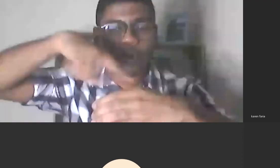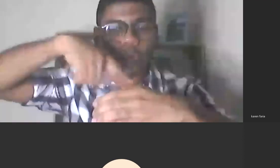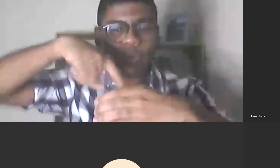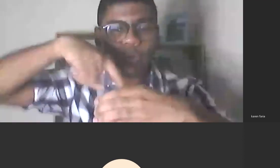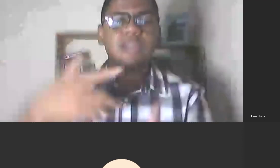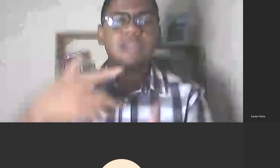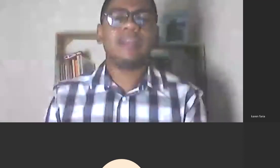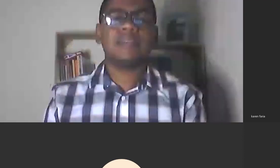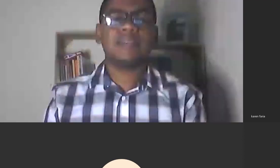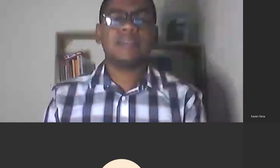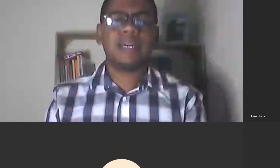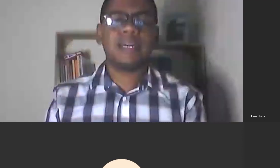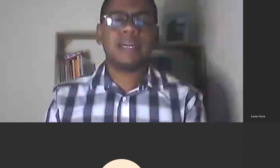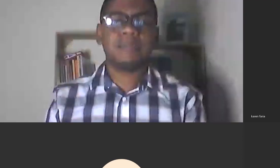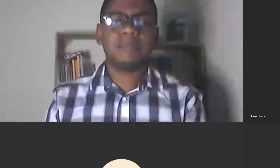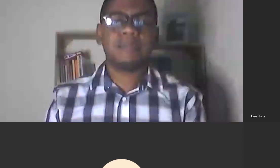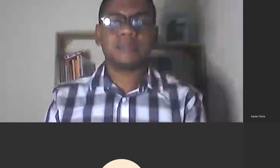bebo suco,